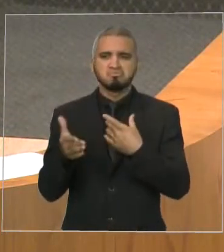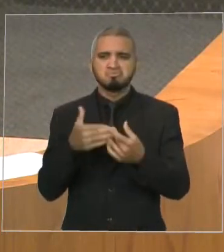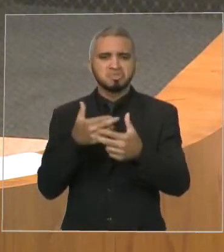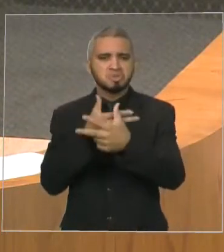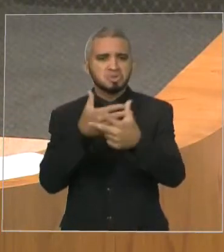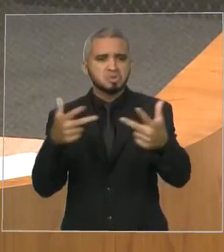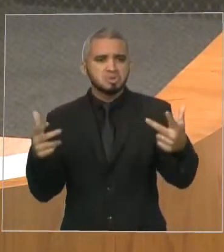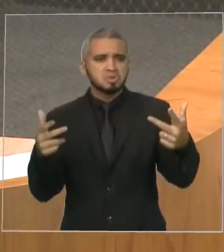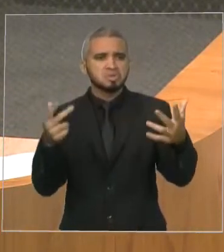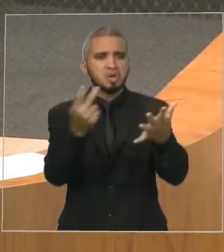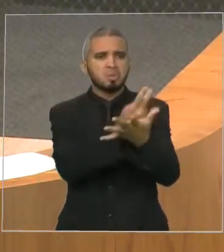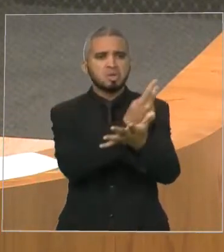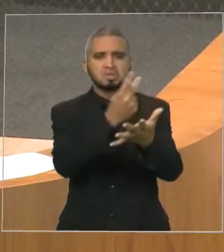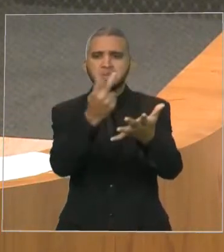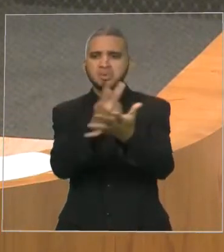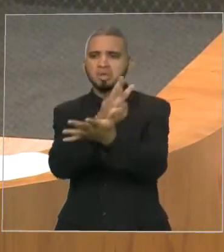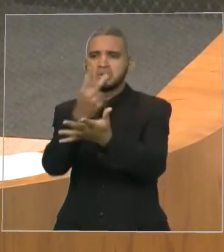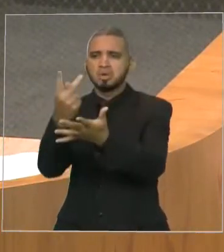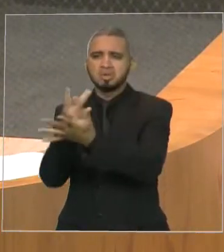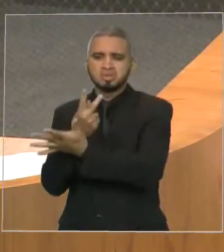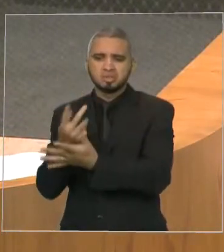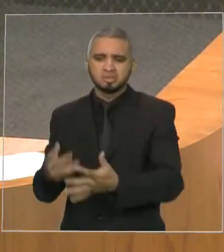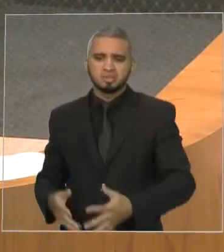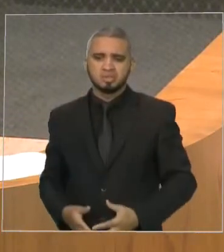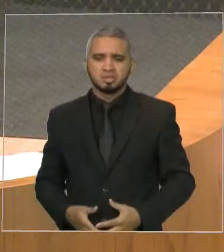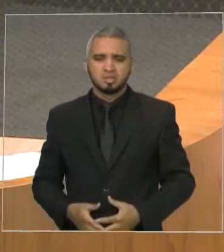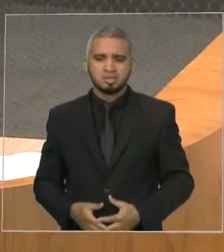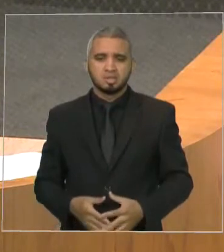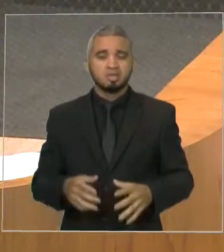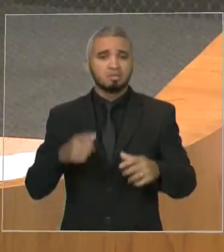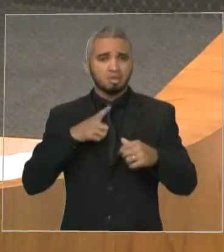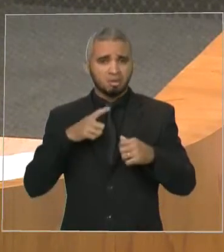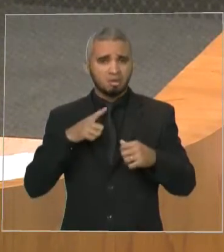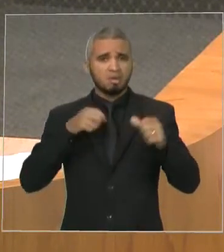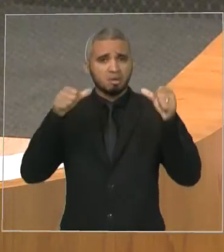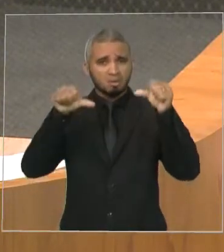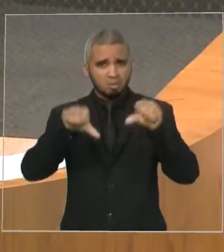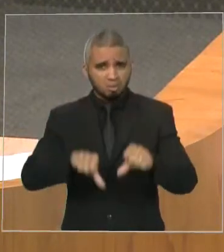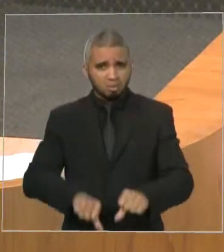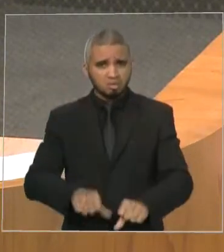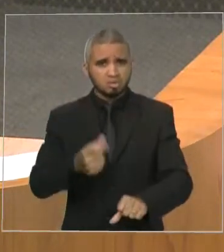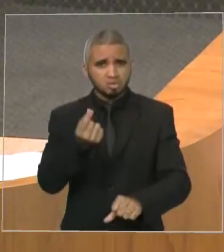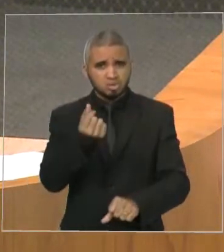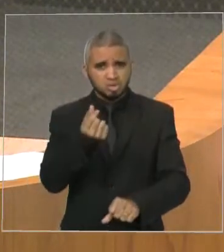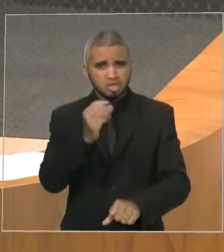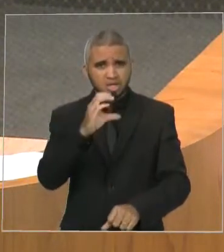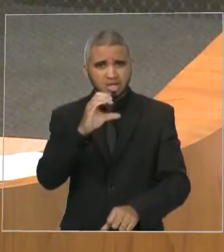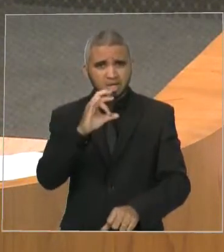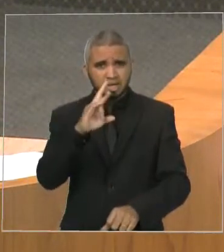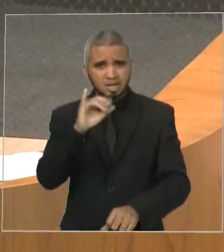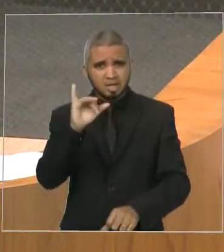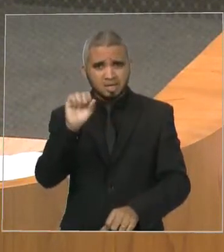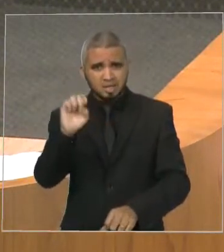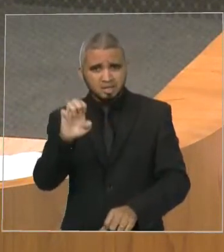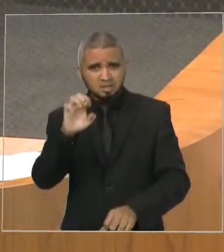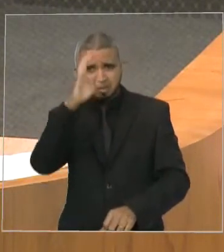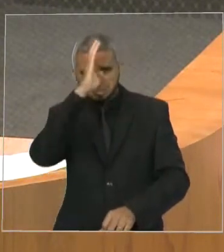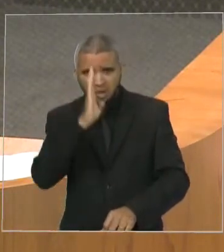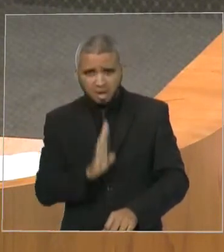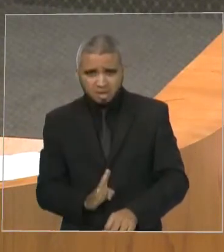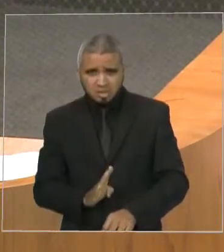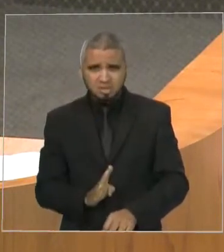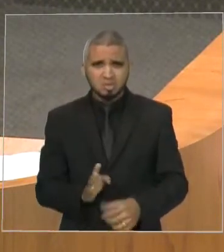acontecendo, inclusive ainda, a crise econômica instalada no Brasil, o que que o governador